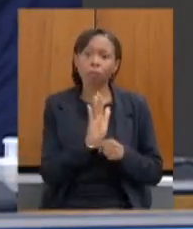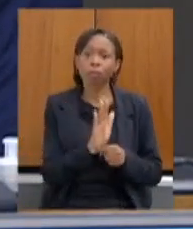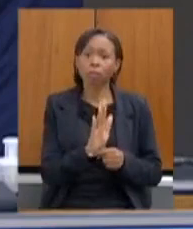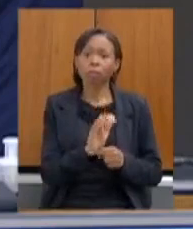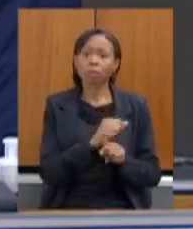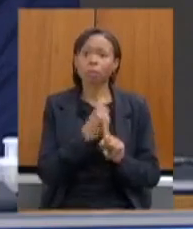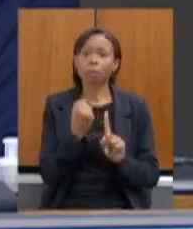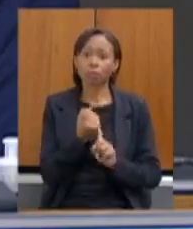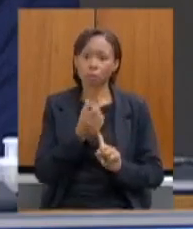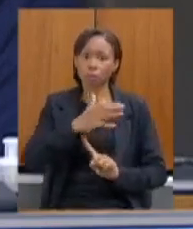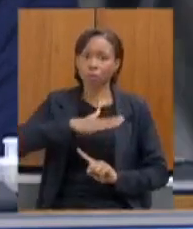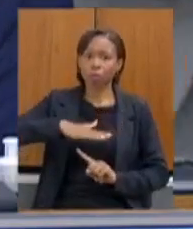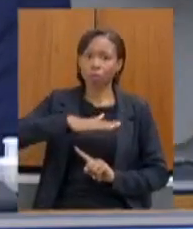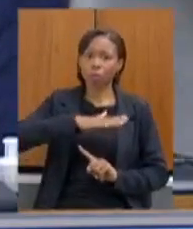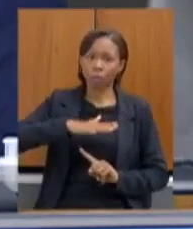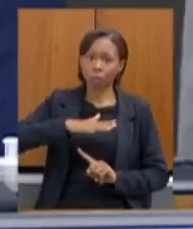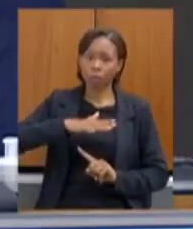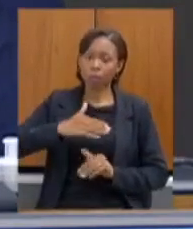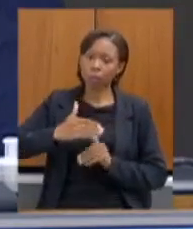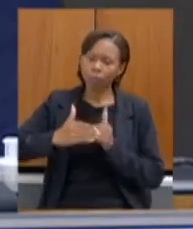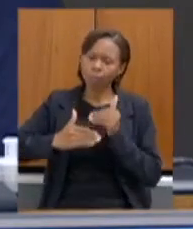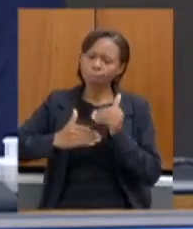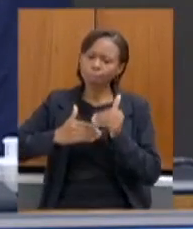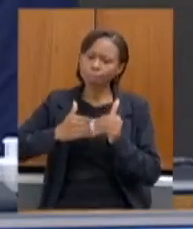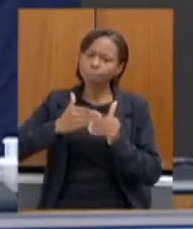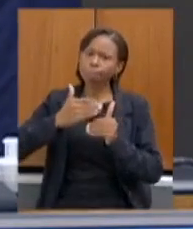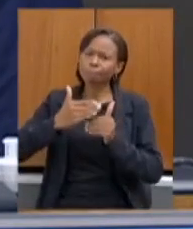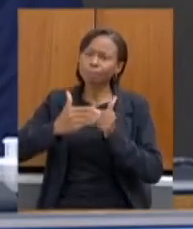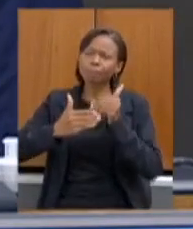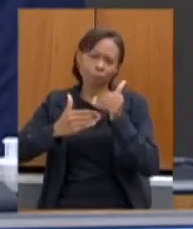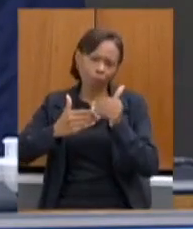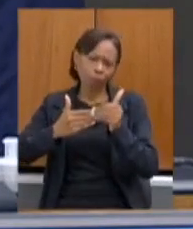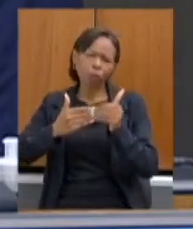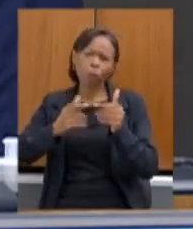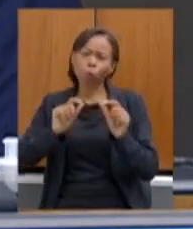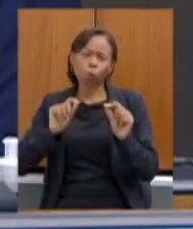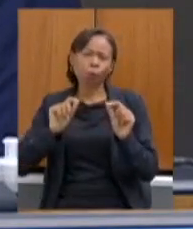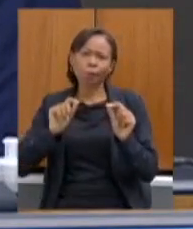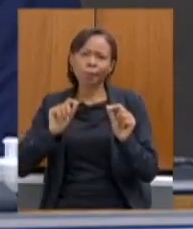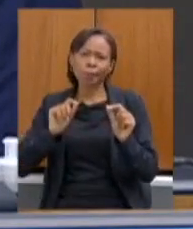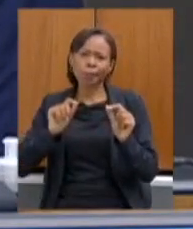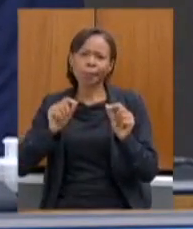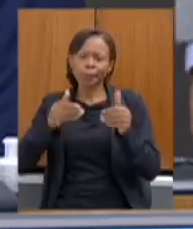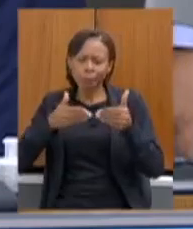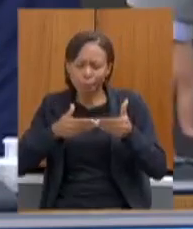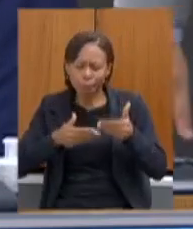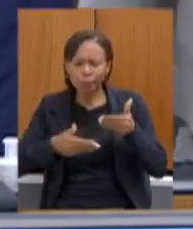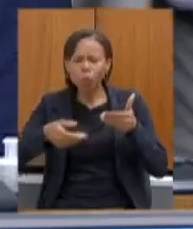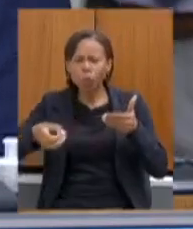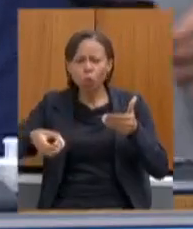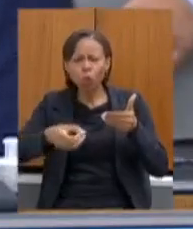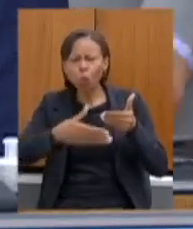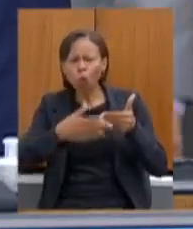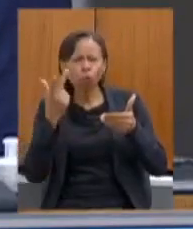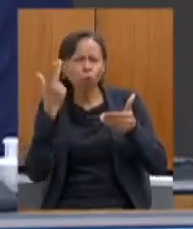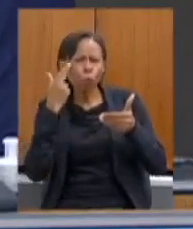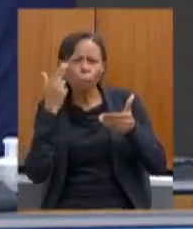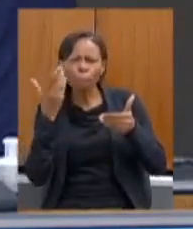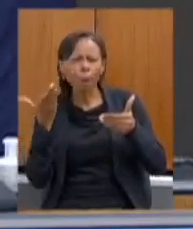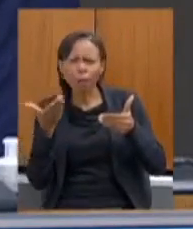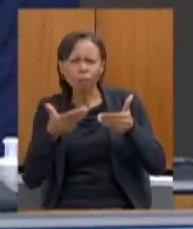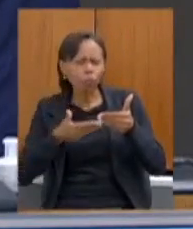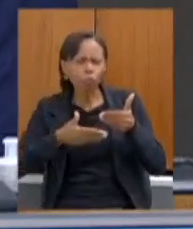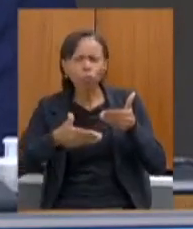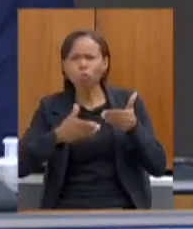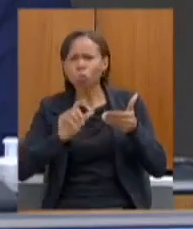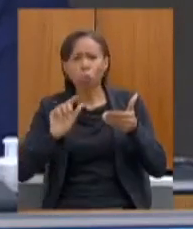para levar para a sociedade gradualmente o que a gente está chamando de o novo normal. O Governador Romeu Zema sempre deixou de forma muito clara para toda a